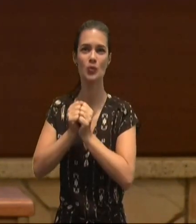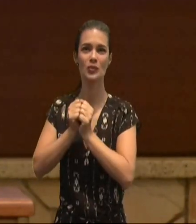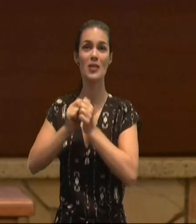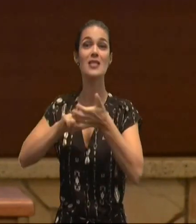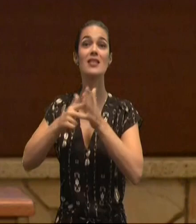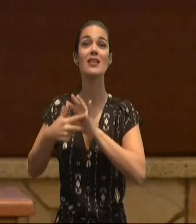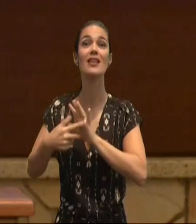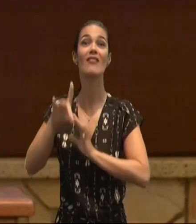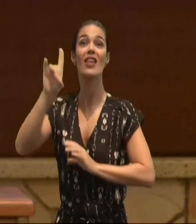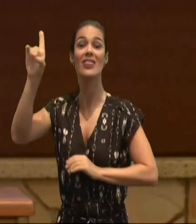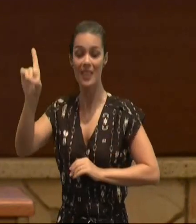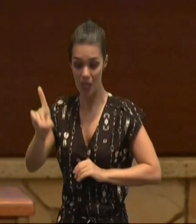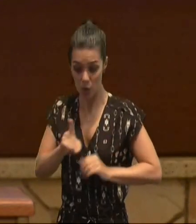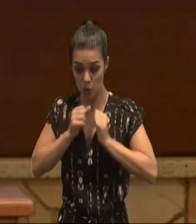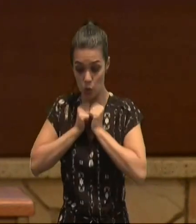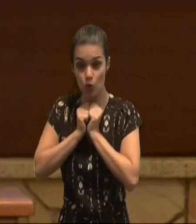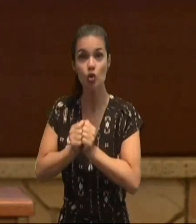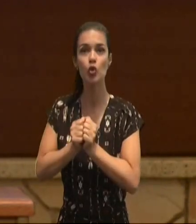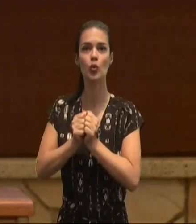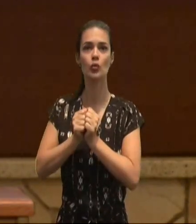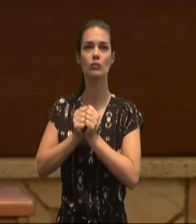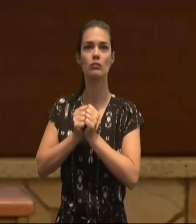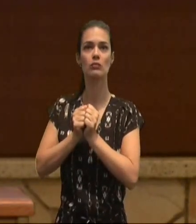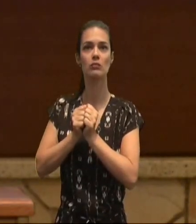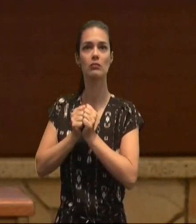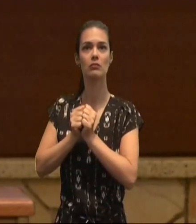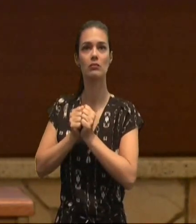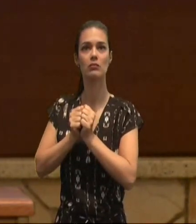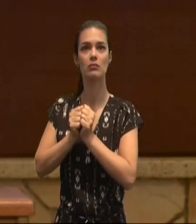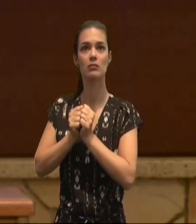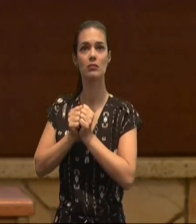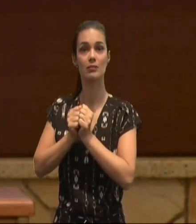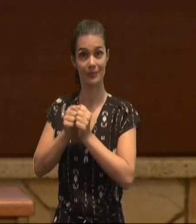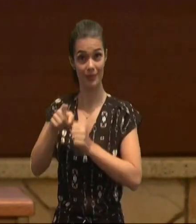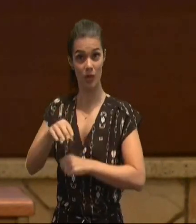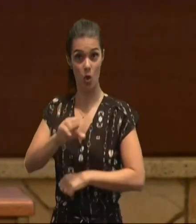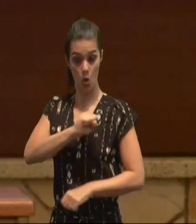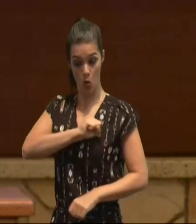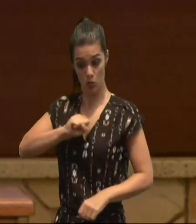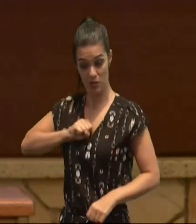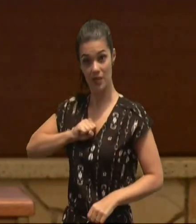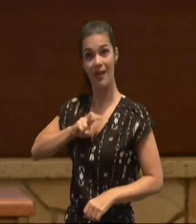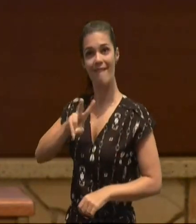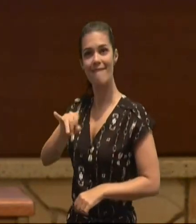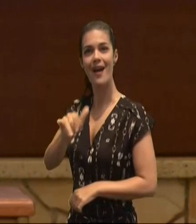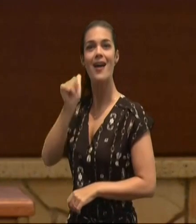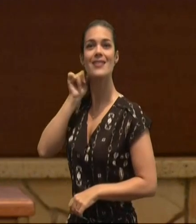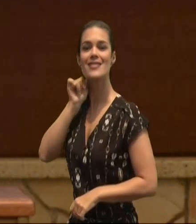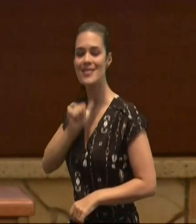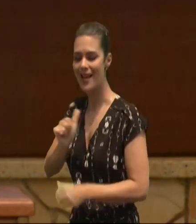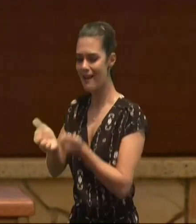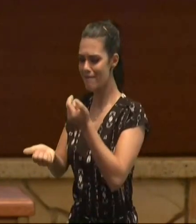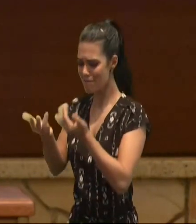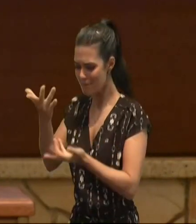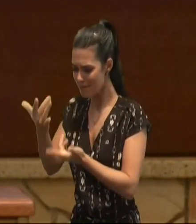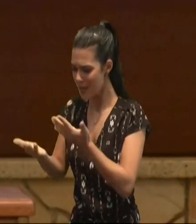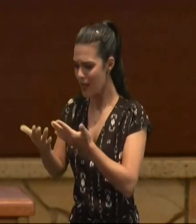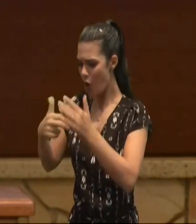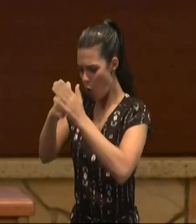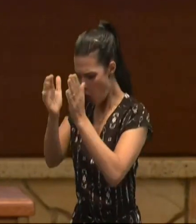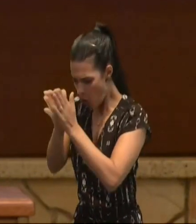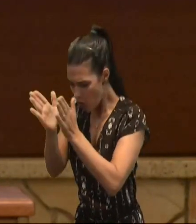o sacerdote oferecia a Deus o culto verdadeiro, o culto a Deus, as lamentações,